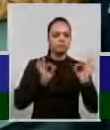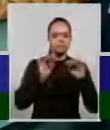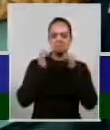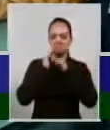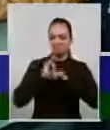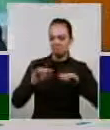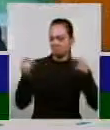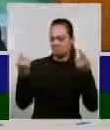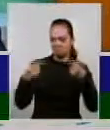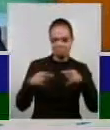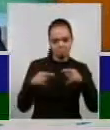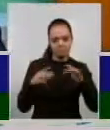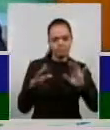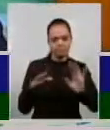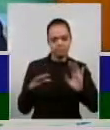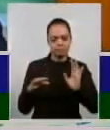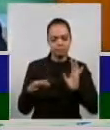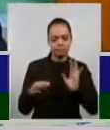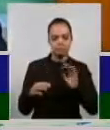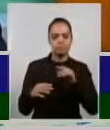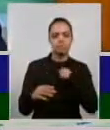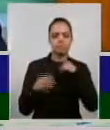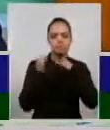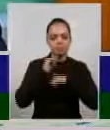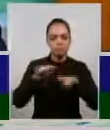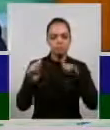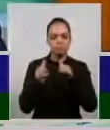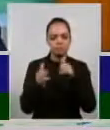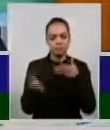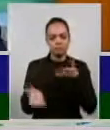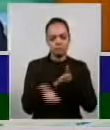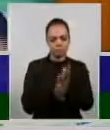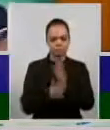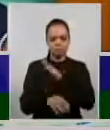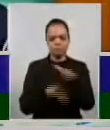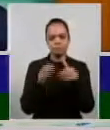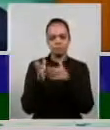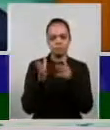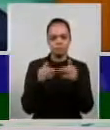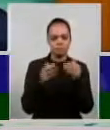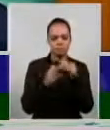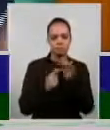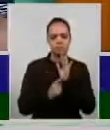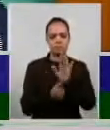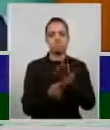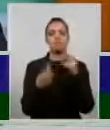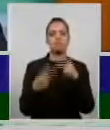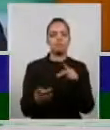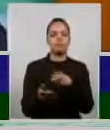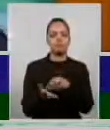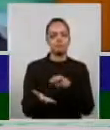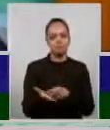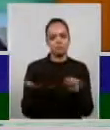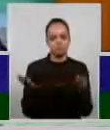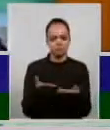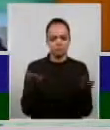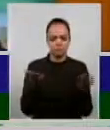nenhuma manifestação contrária, declaro aprovados os requerimentos apresentados na manhã de